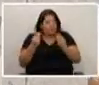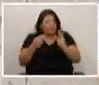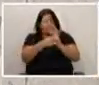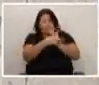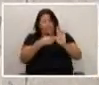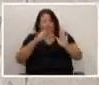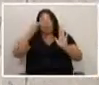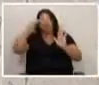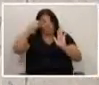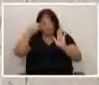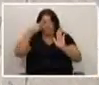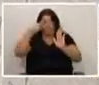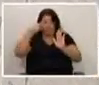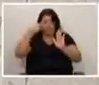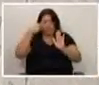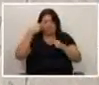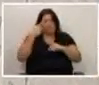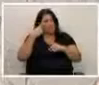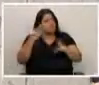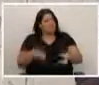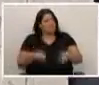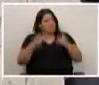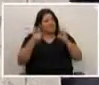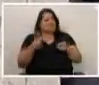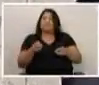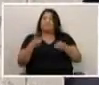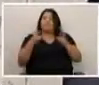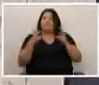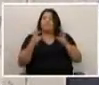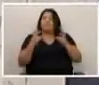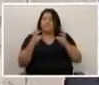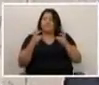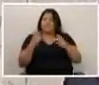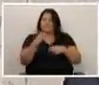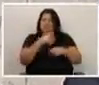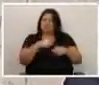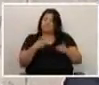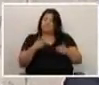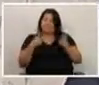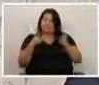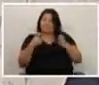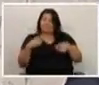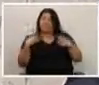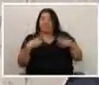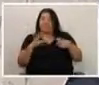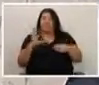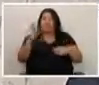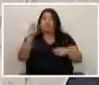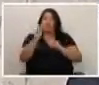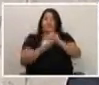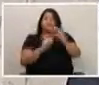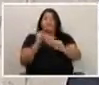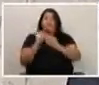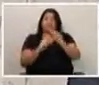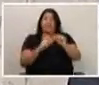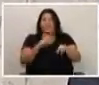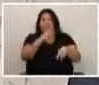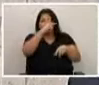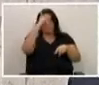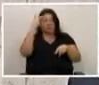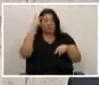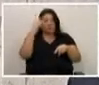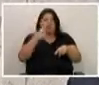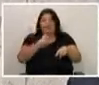faixa preta. Pela dinâmica do local, aparentemente a gente se entende que possivelmente aquelas pessoas estivessem